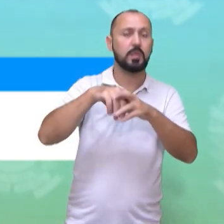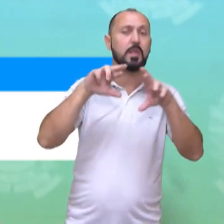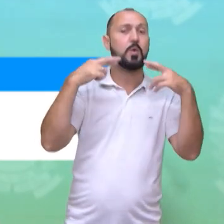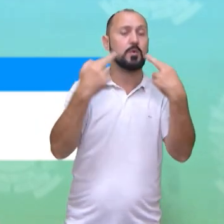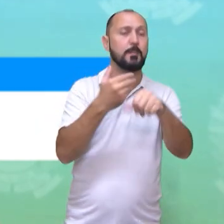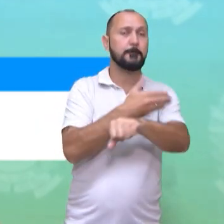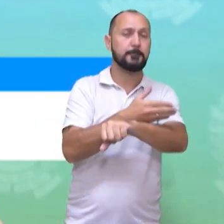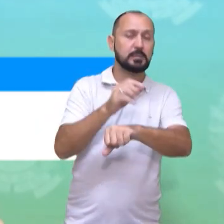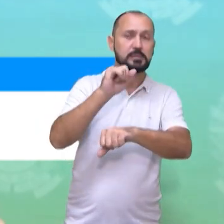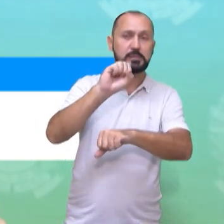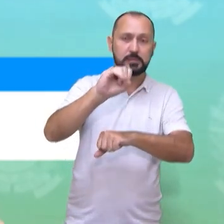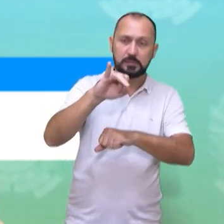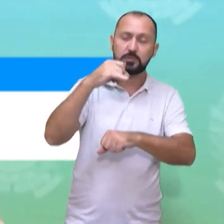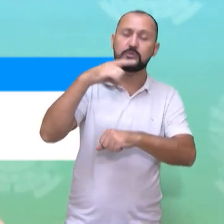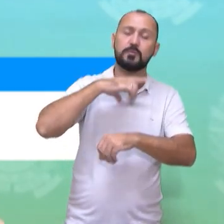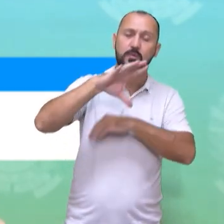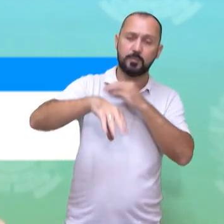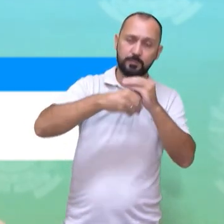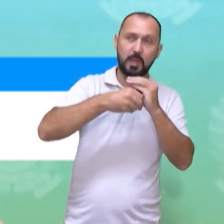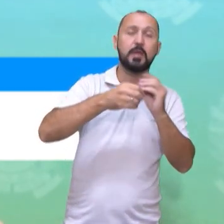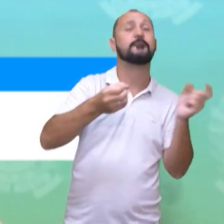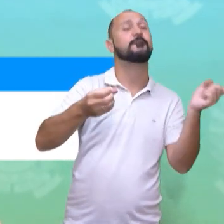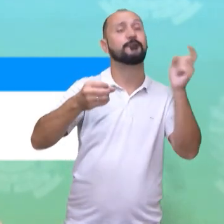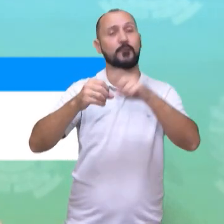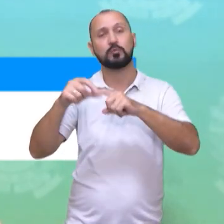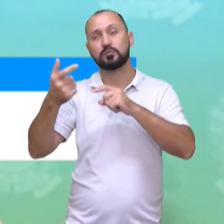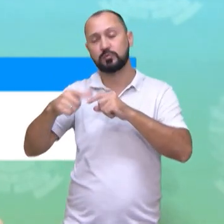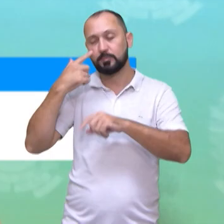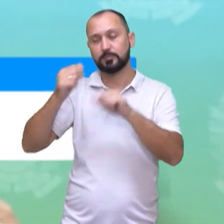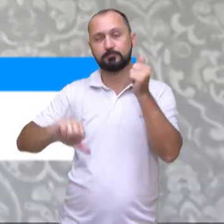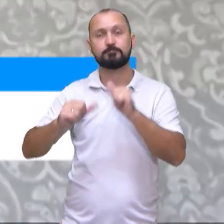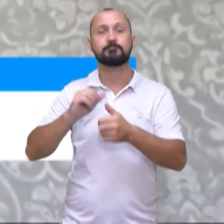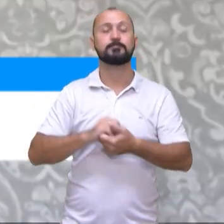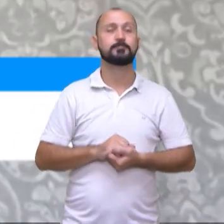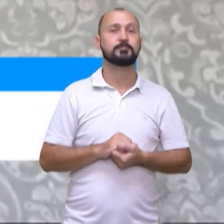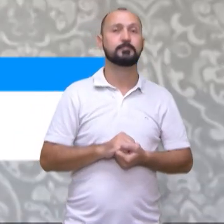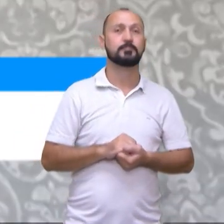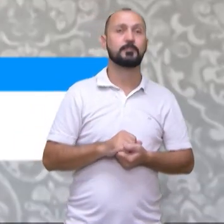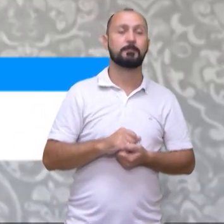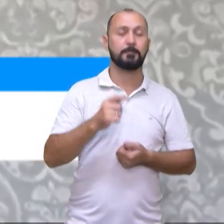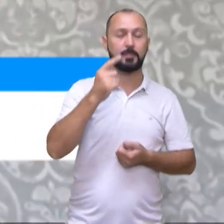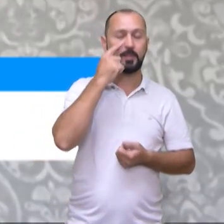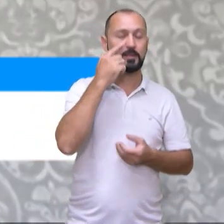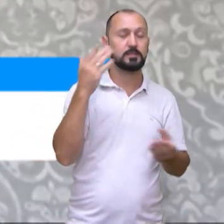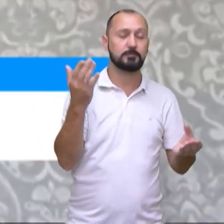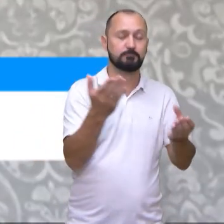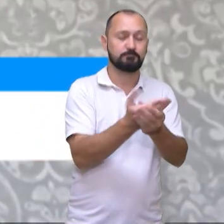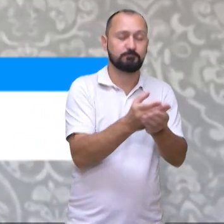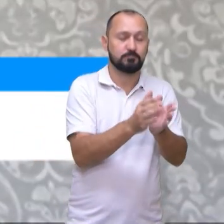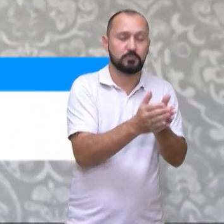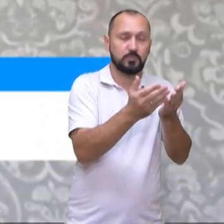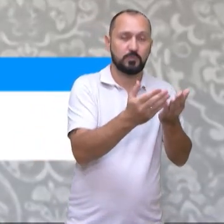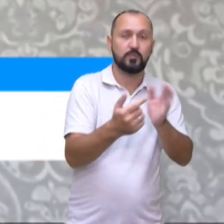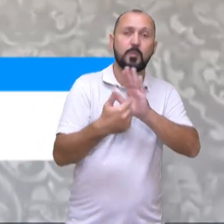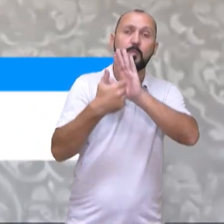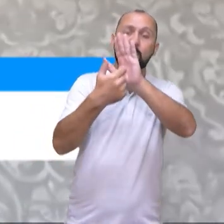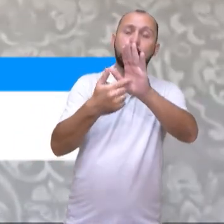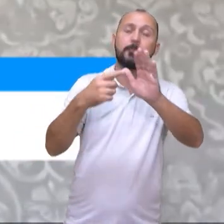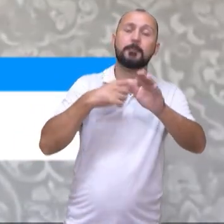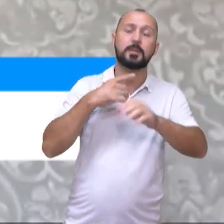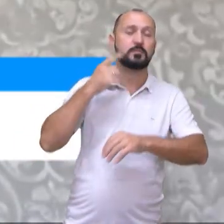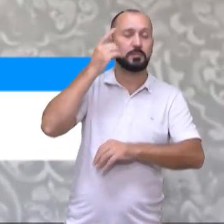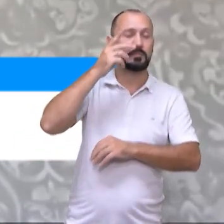plenário, aí se tiver emendas poderá voltar para a CCJ para sua análise. A peça orçamentária estadual foi relatada pelo deputado